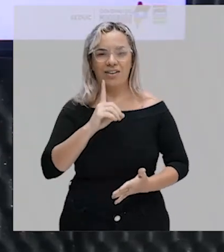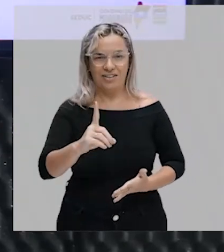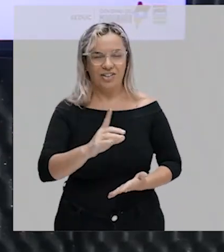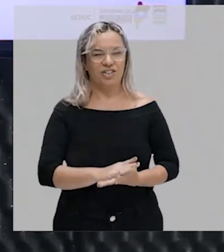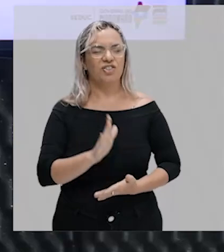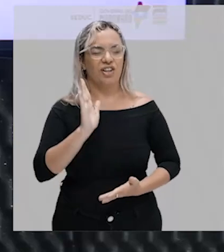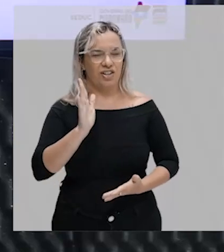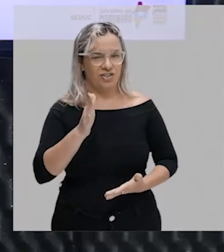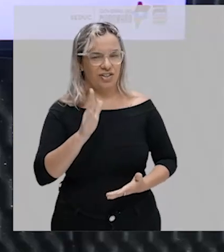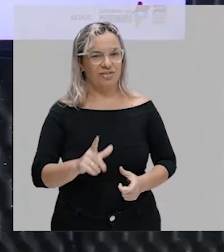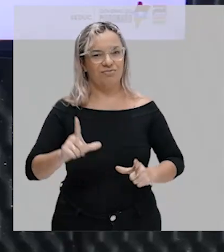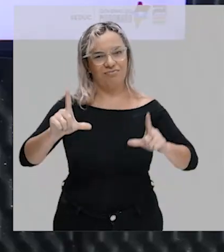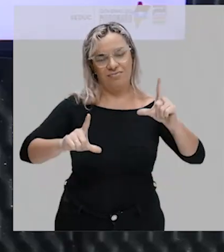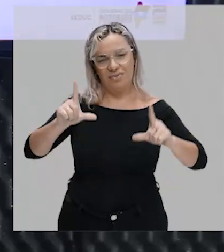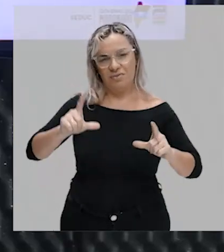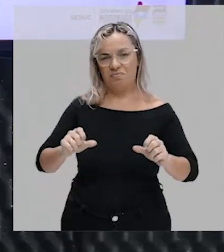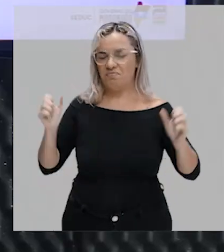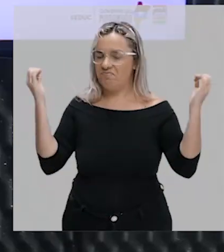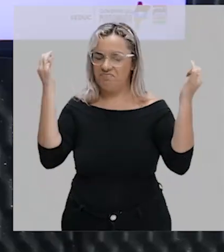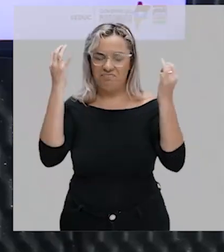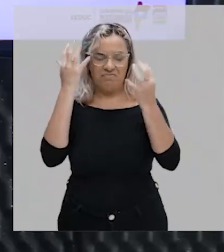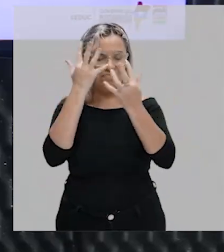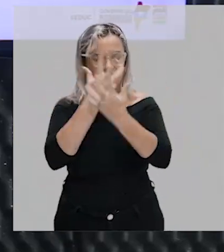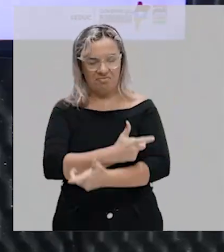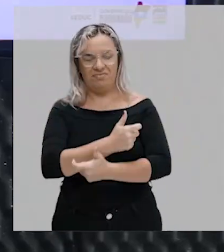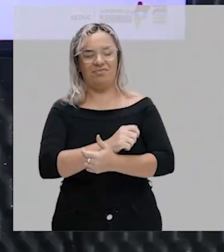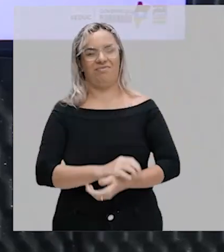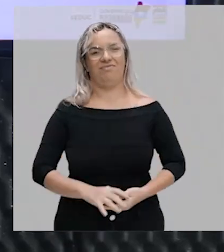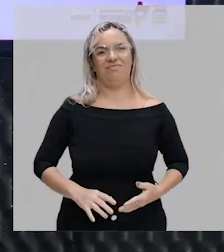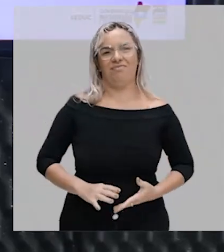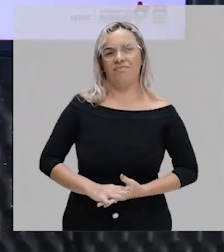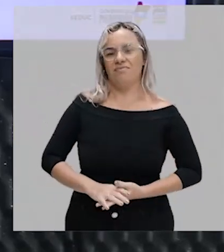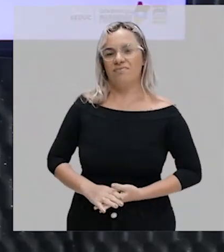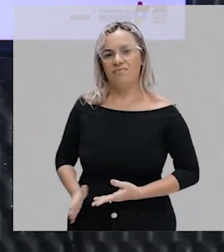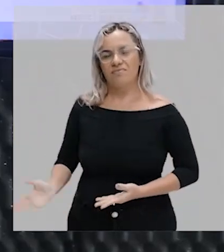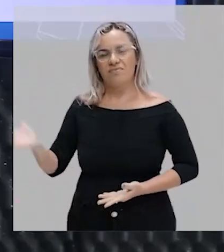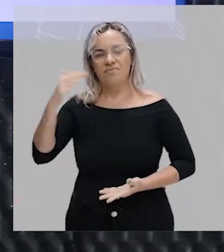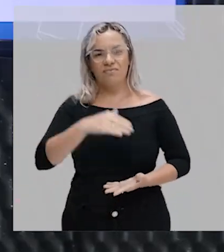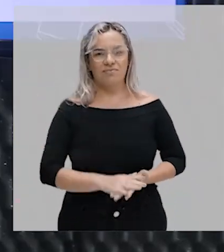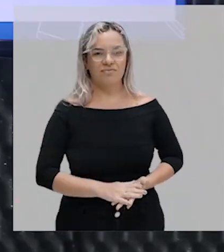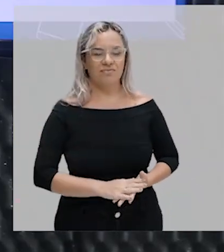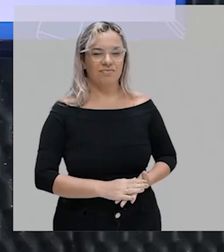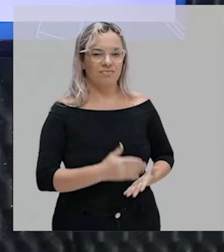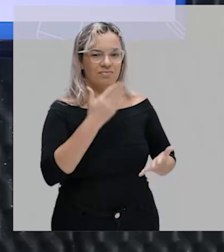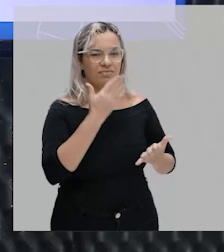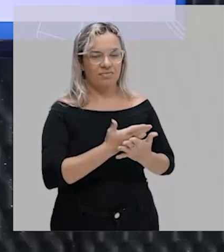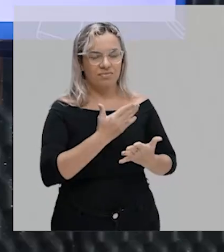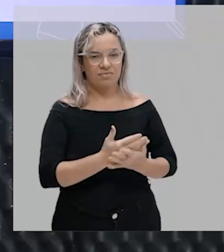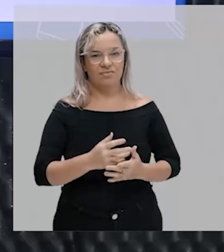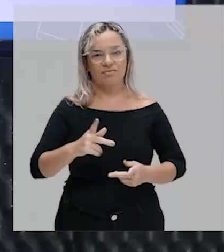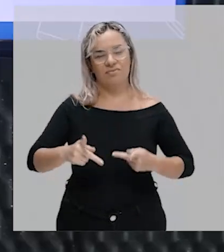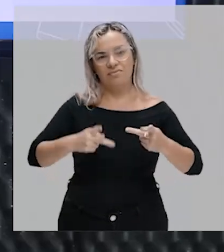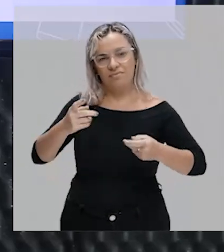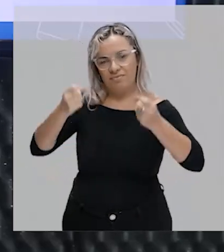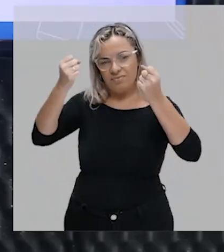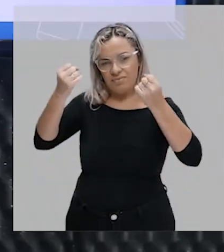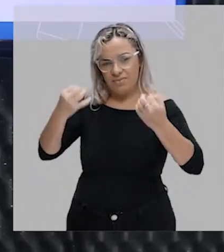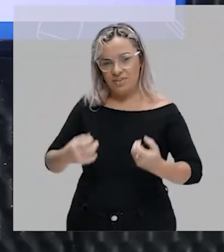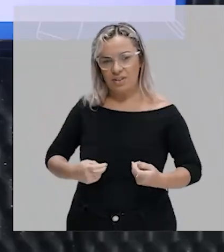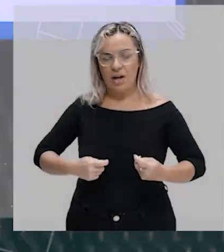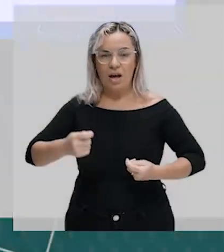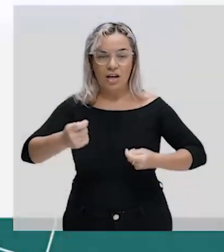com ela, maravilhosa. Elas são show, né? Vamos de aula. Bom, nós vamos falar de regência